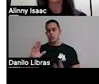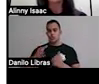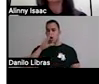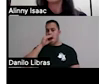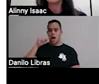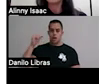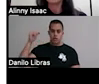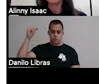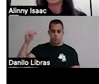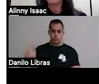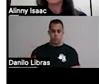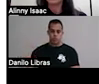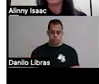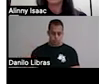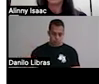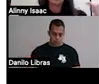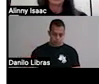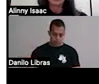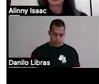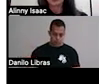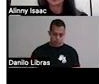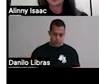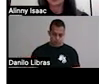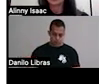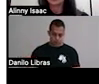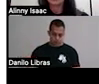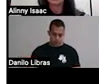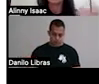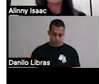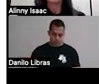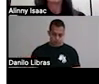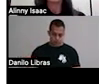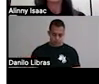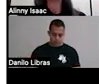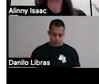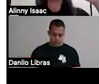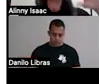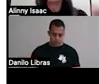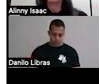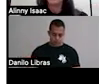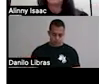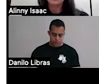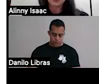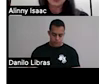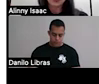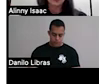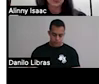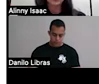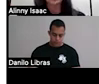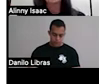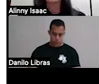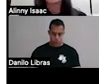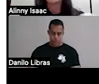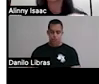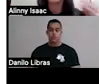E esses níveis dos endocannabinoides, aqui eu já tinha mencionado anteriormente, né, que esses endocannabinoides, eles são derivados, né, desses ácidos